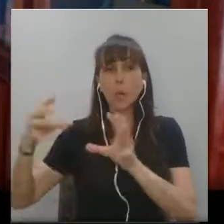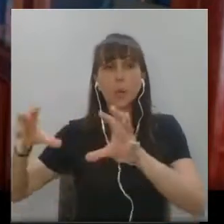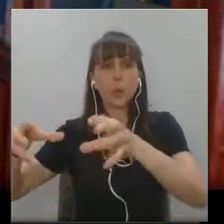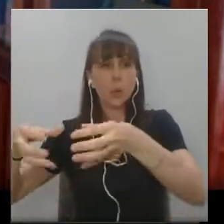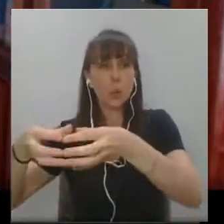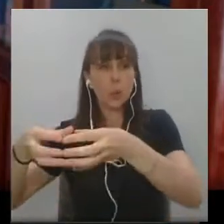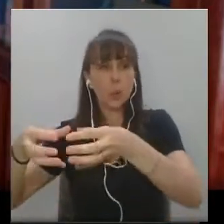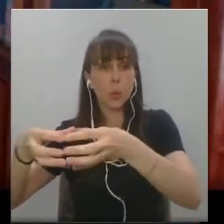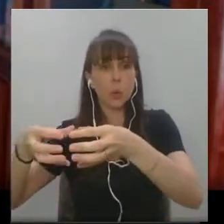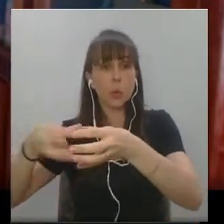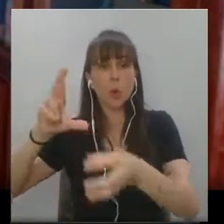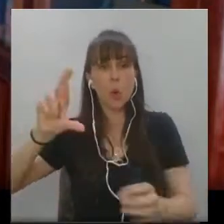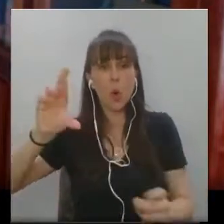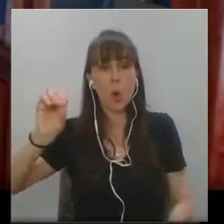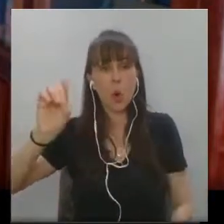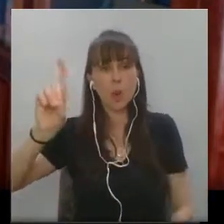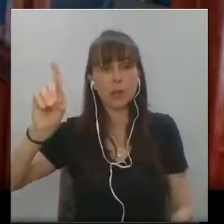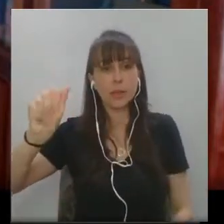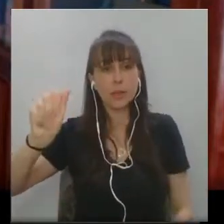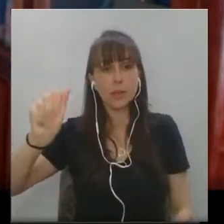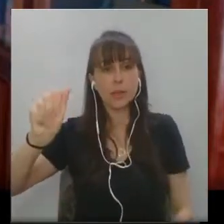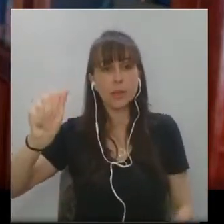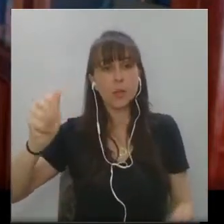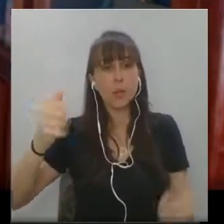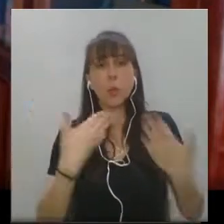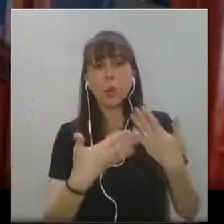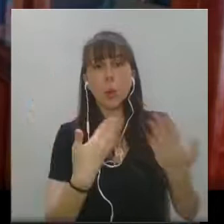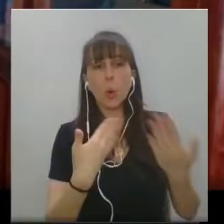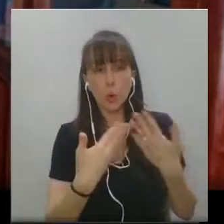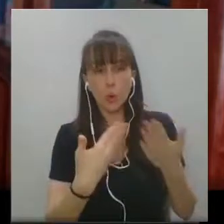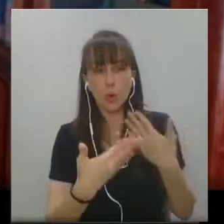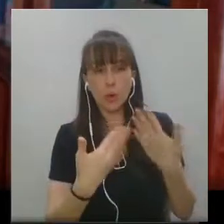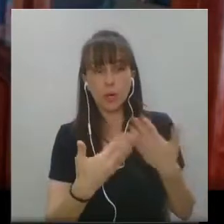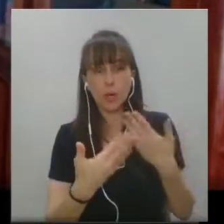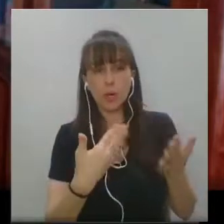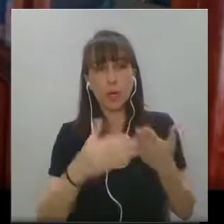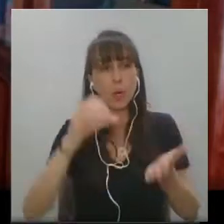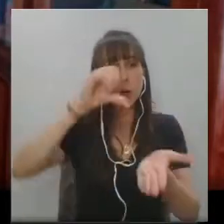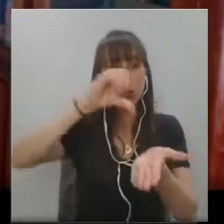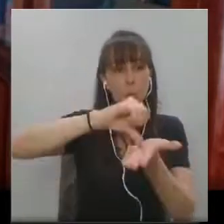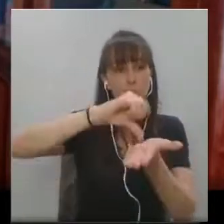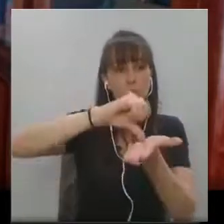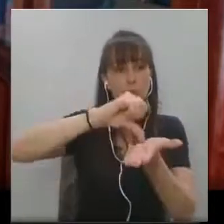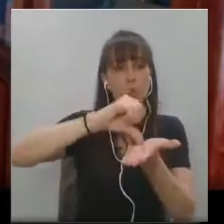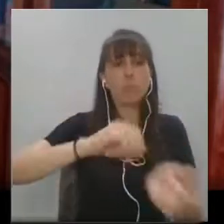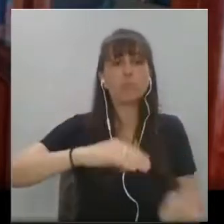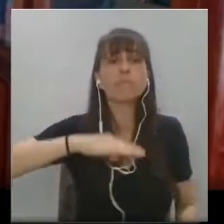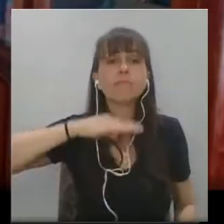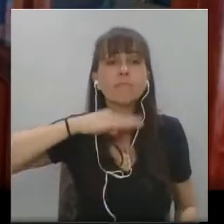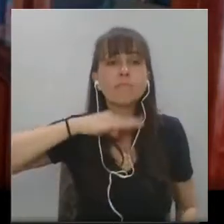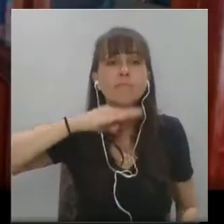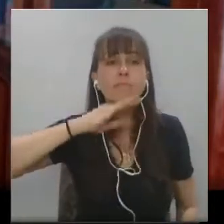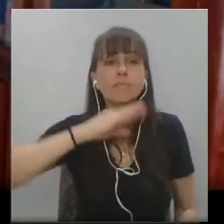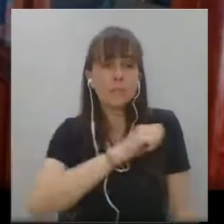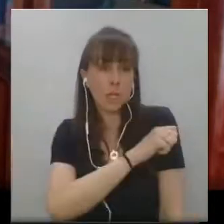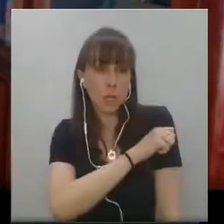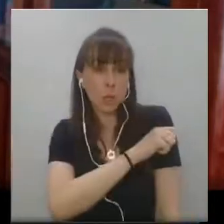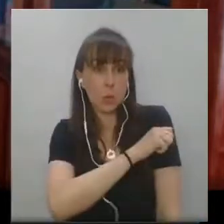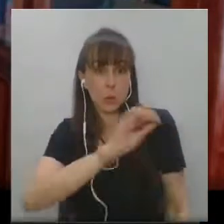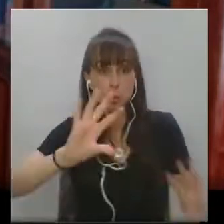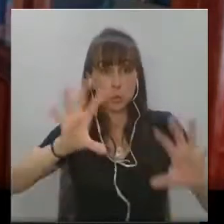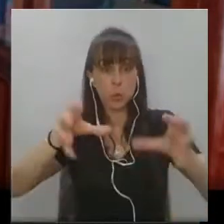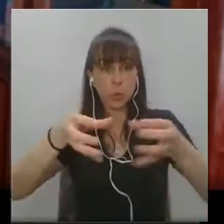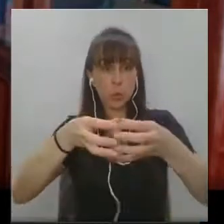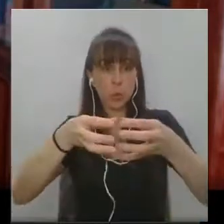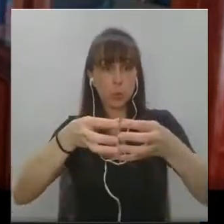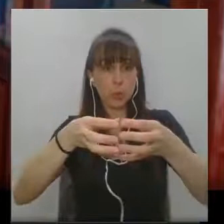chamado Roda de Conversa, que é formado por estudantes lá do Campus Assis, tá? Em que nesse